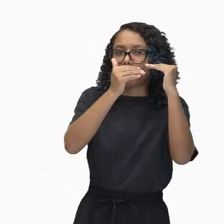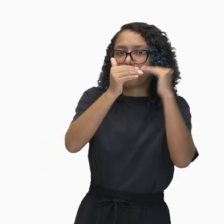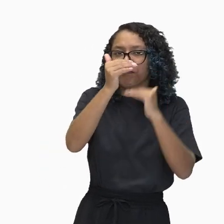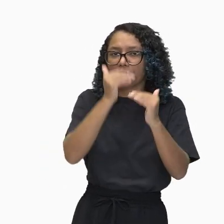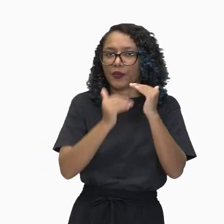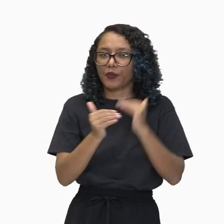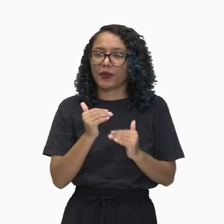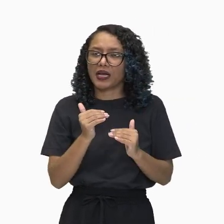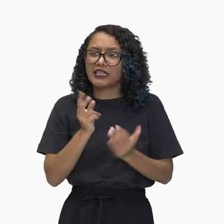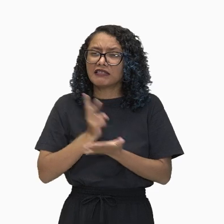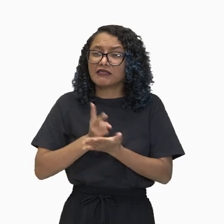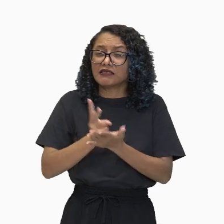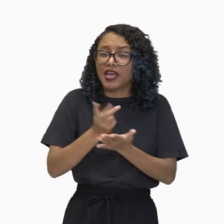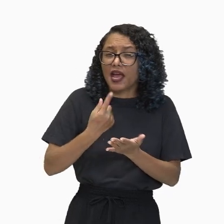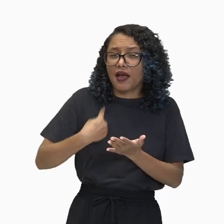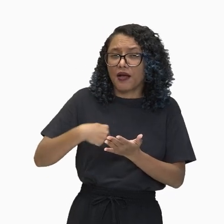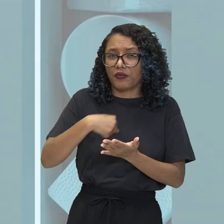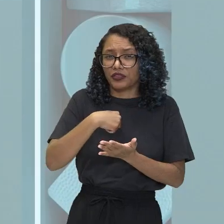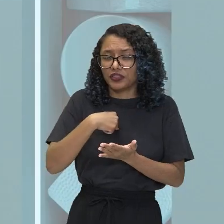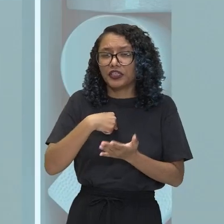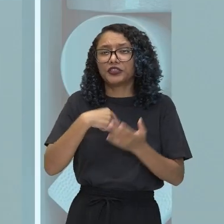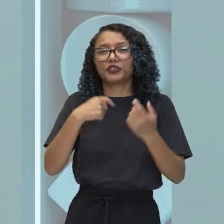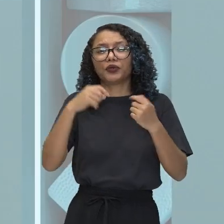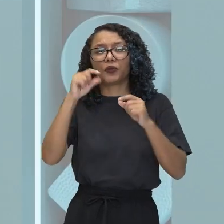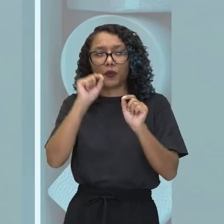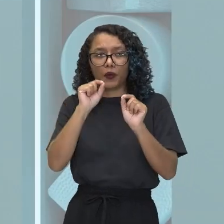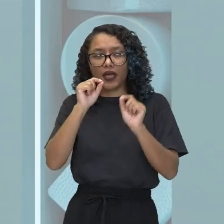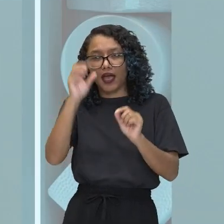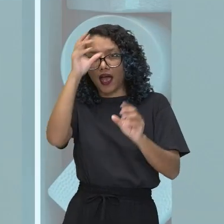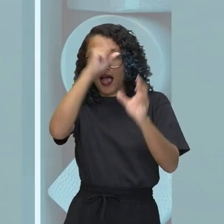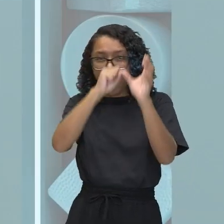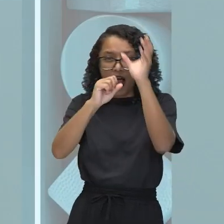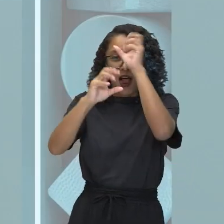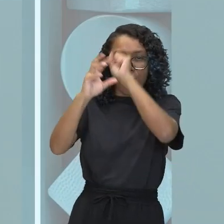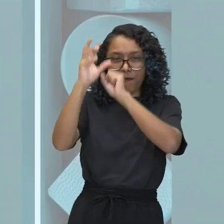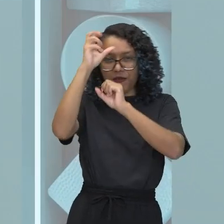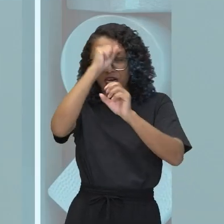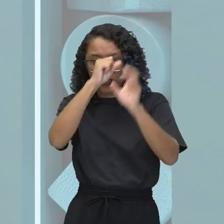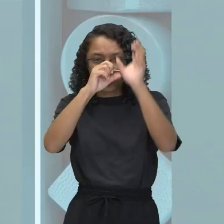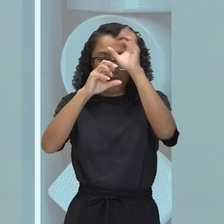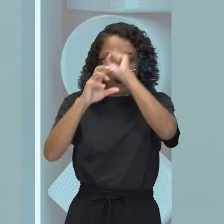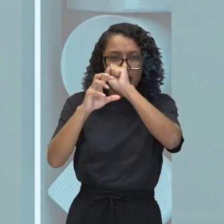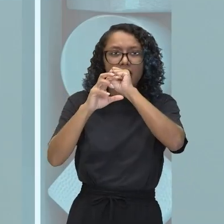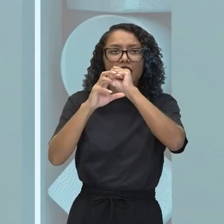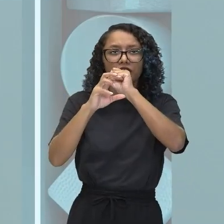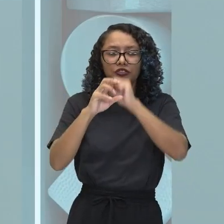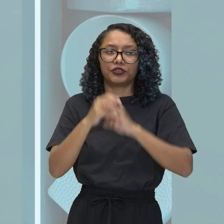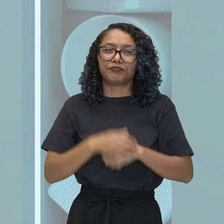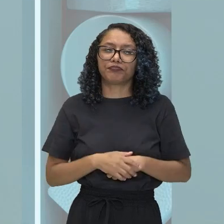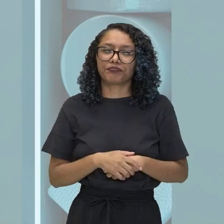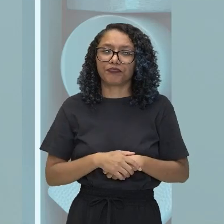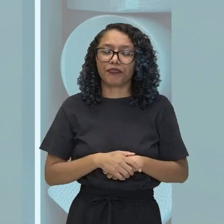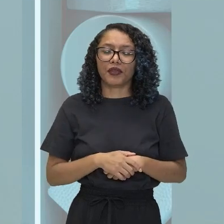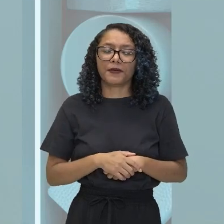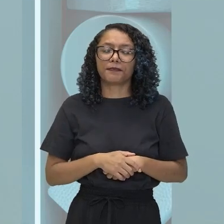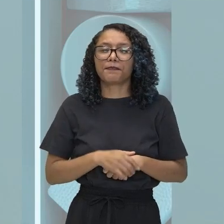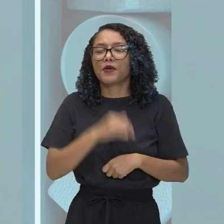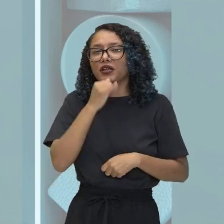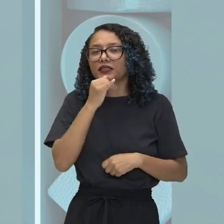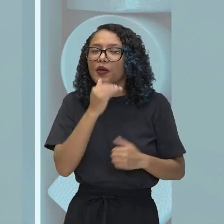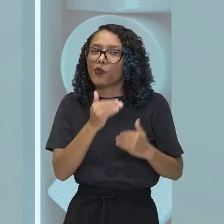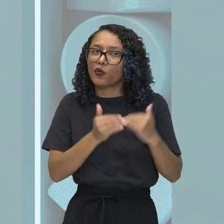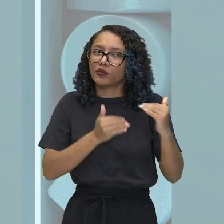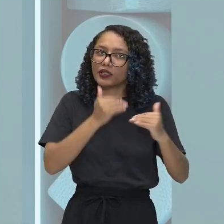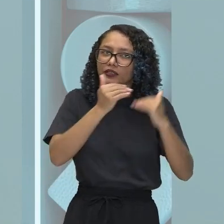nós estamos tendo que aprender e esvaziar tudo o que aprendemos para poder receber